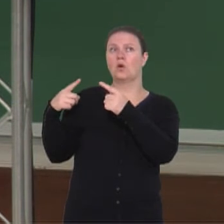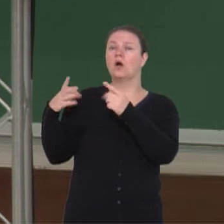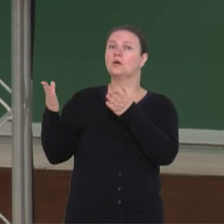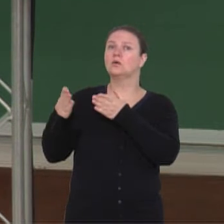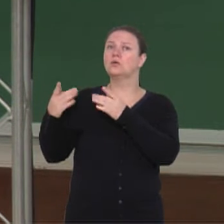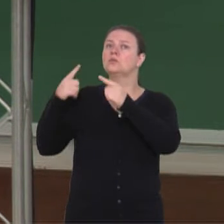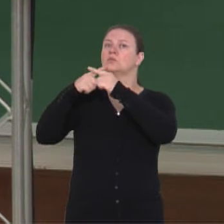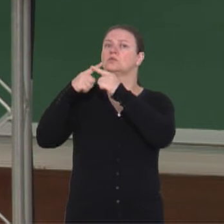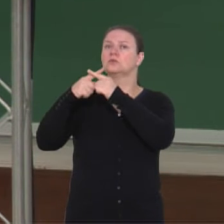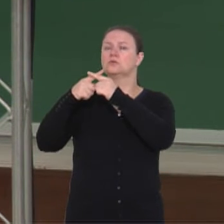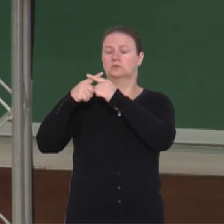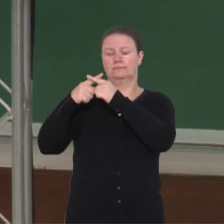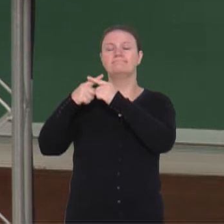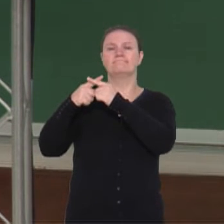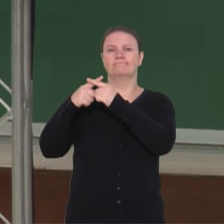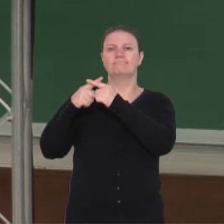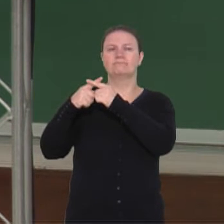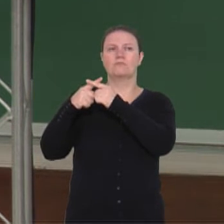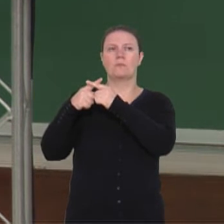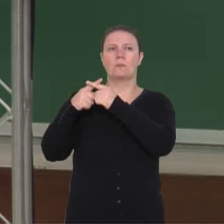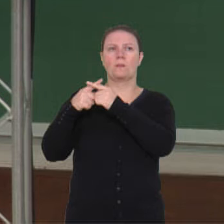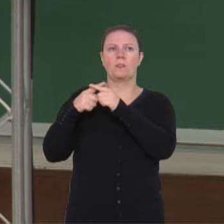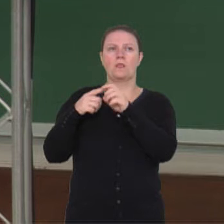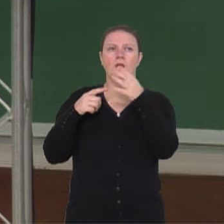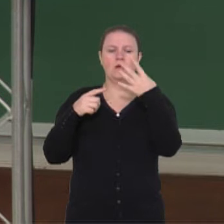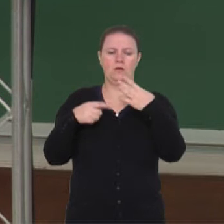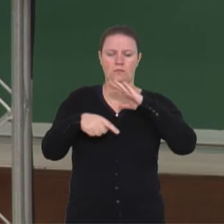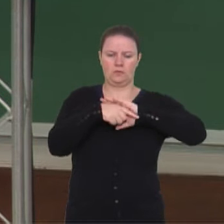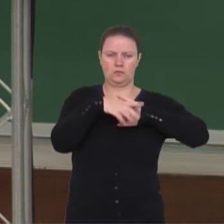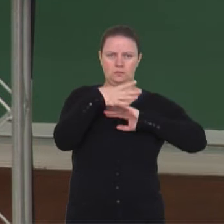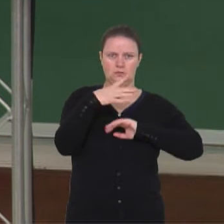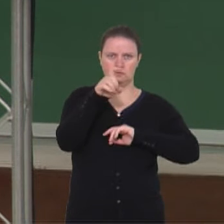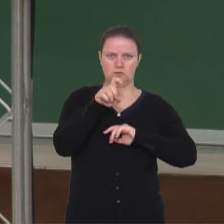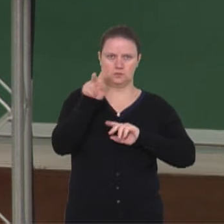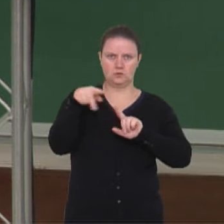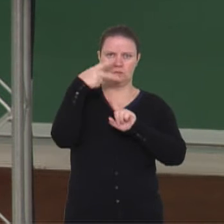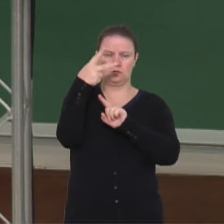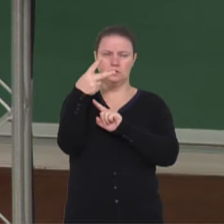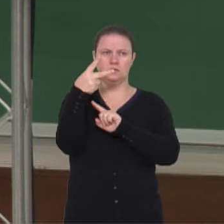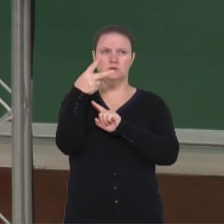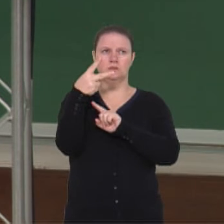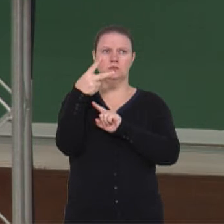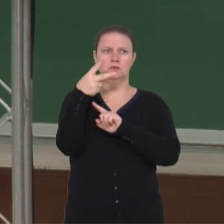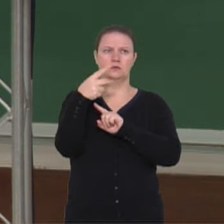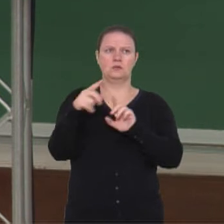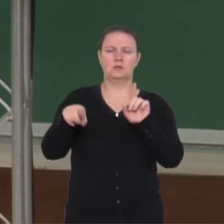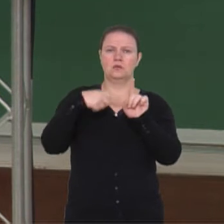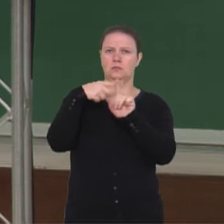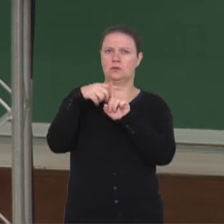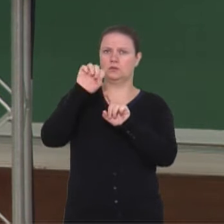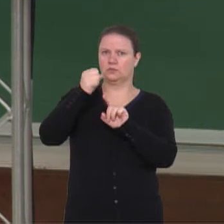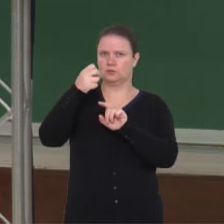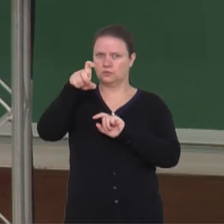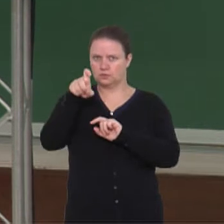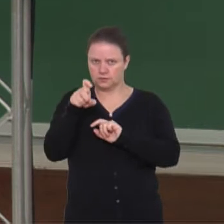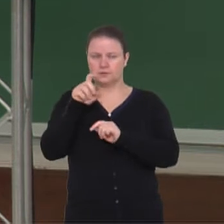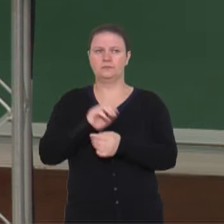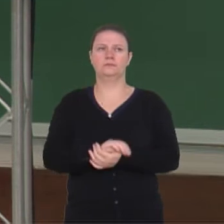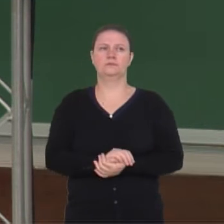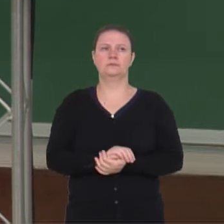invertendo. Menos 4x vezes x, menos 4x ao quadrado. Menos 4x vezes menos 2, mais